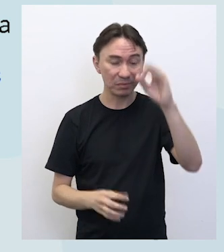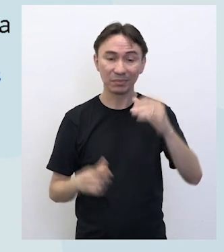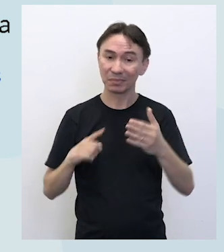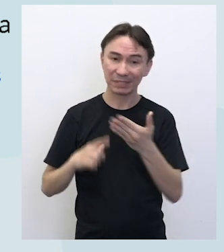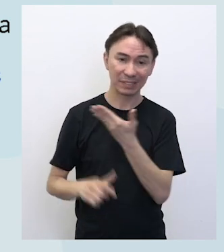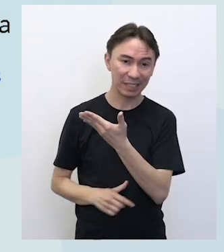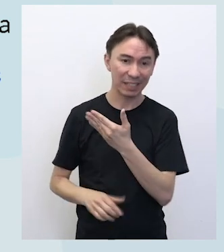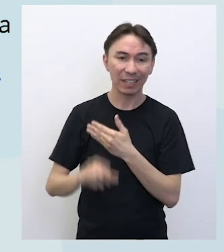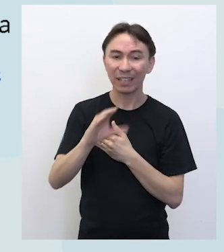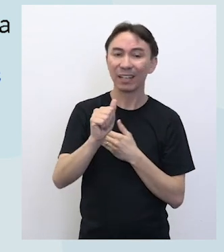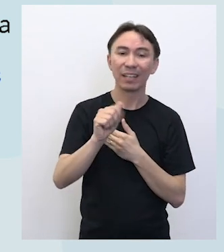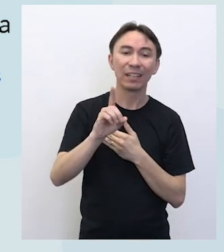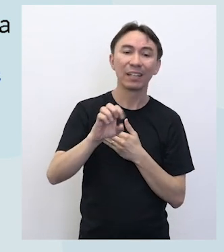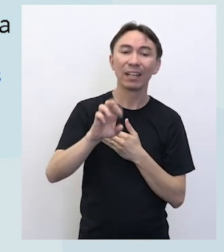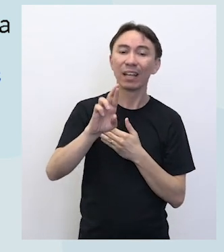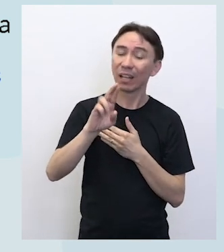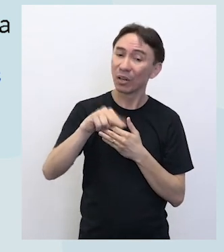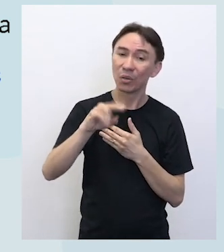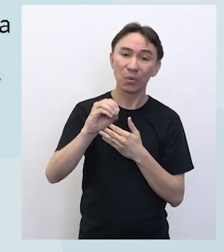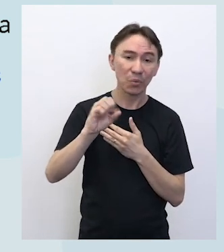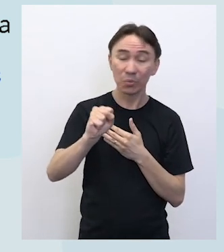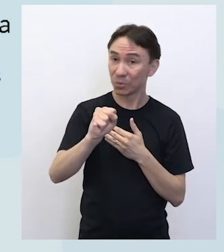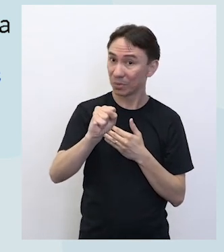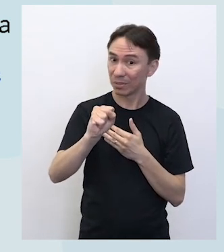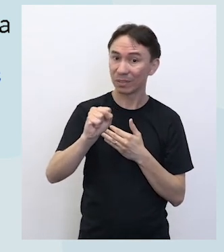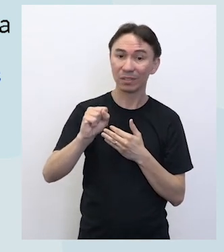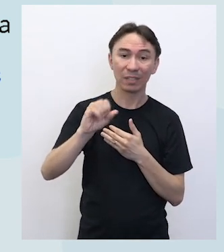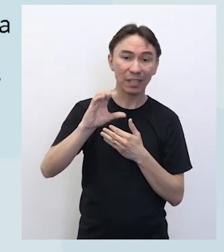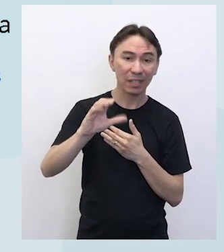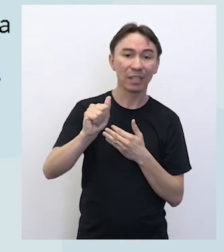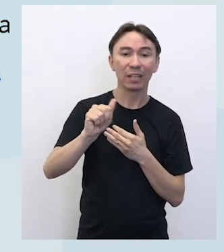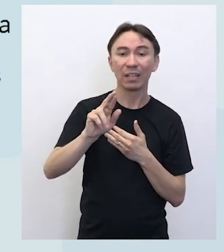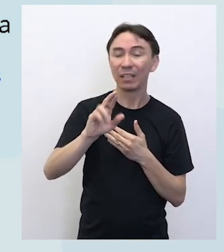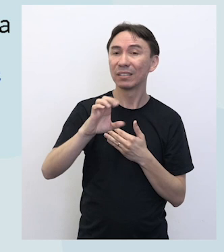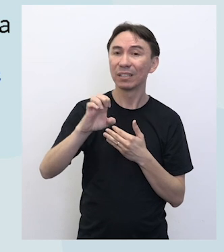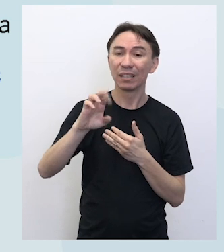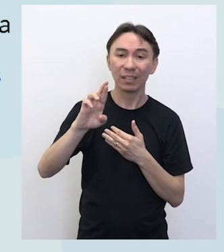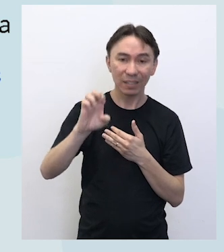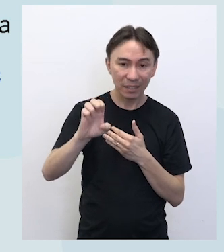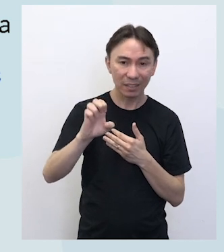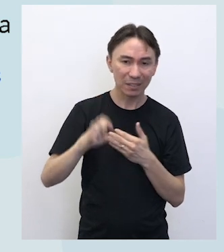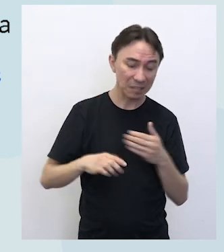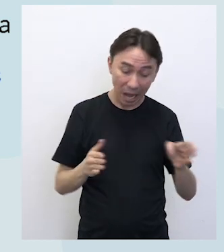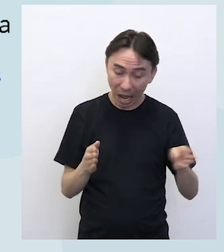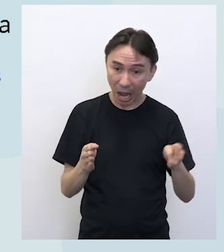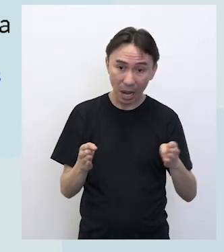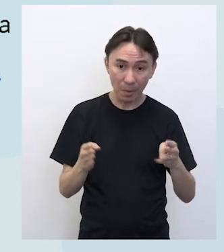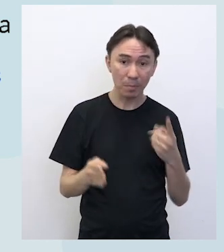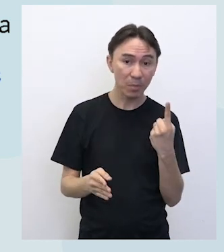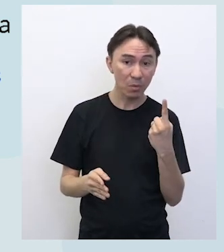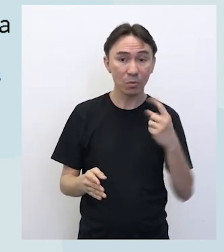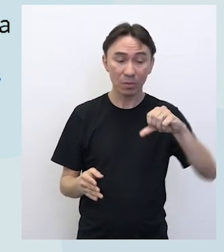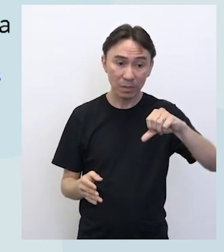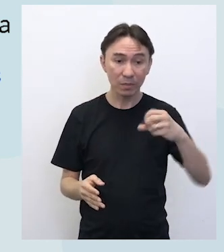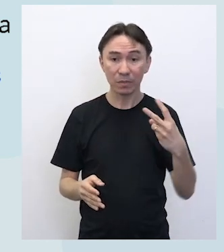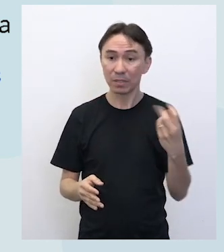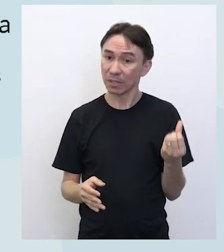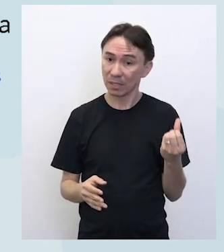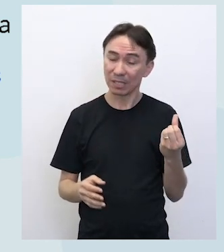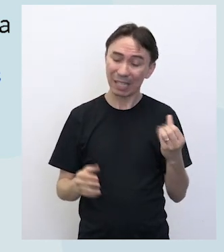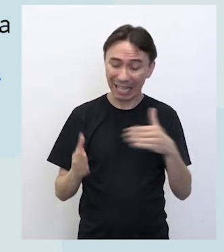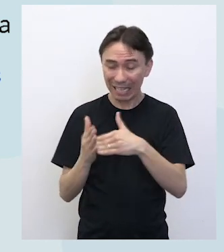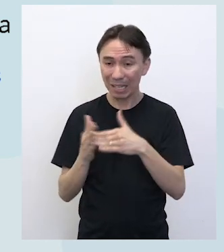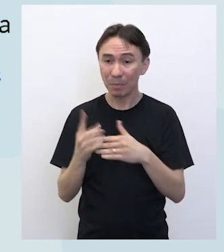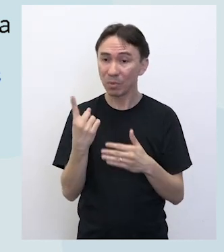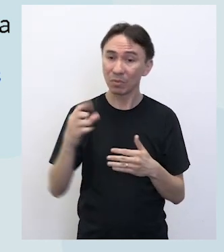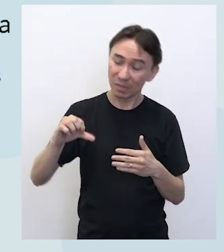Cárcere. Ele produz esta obra entre os anos de 1926 e e os anos de 1937,